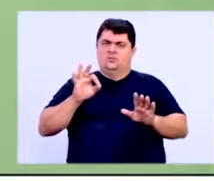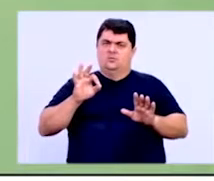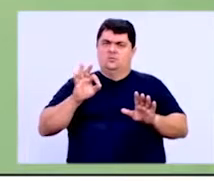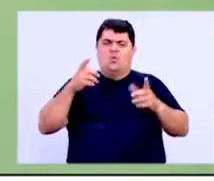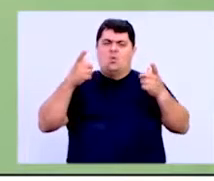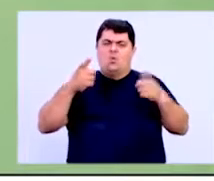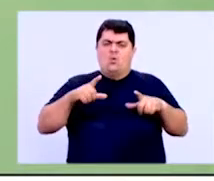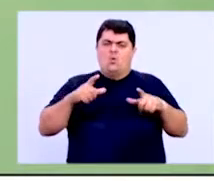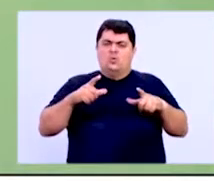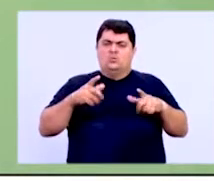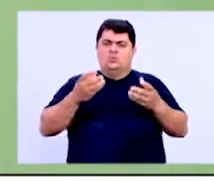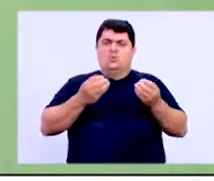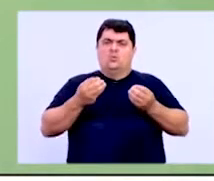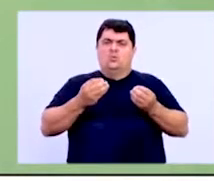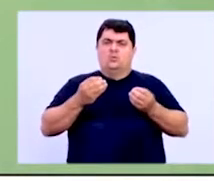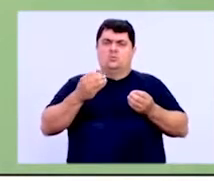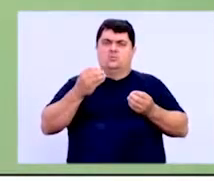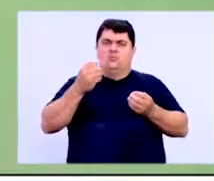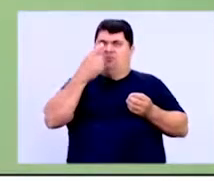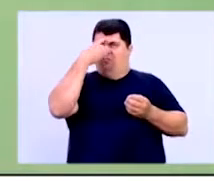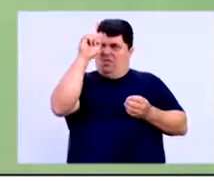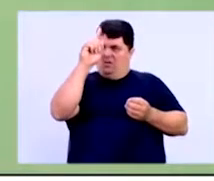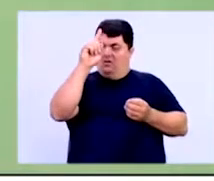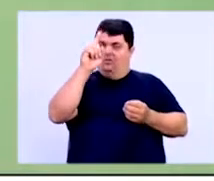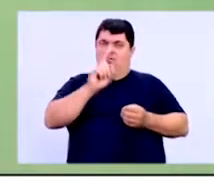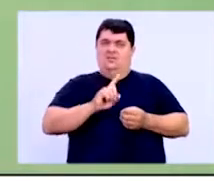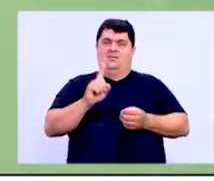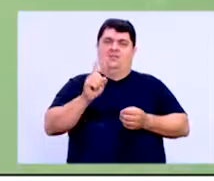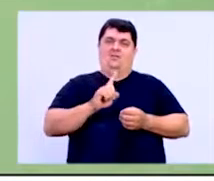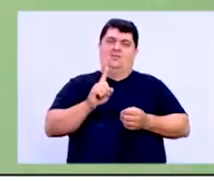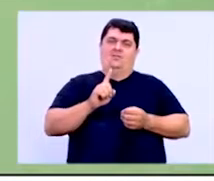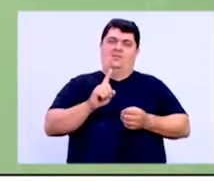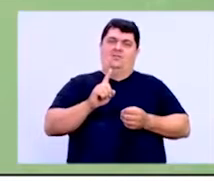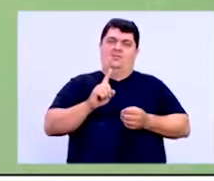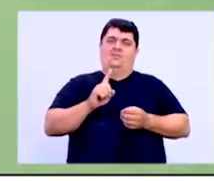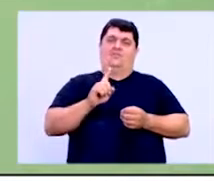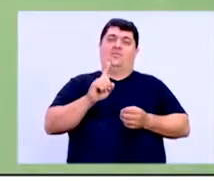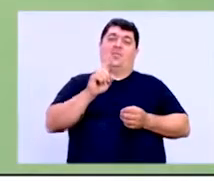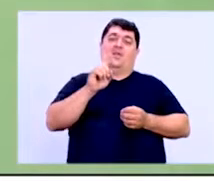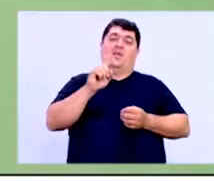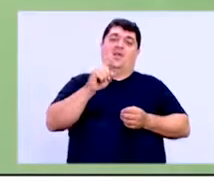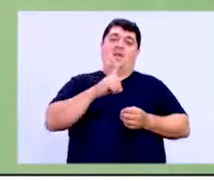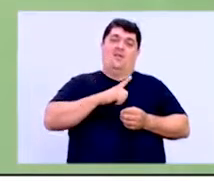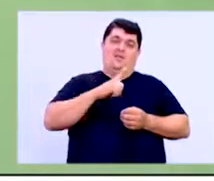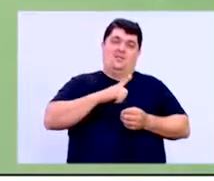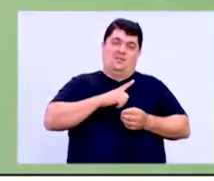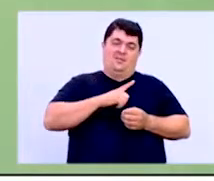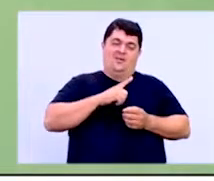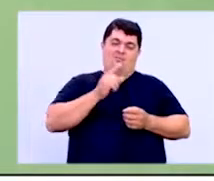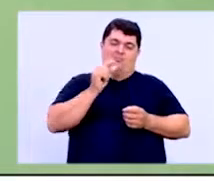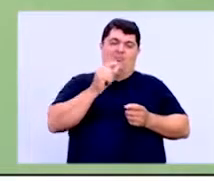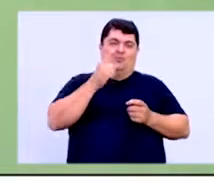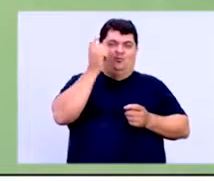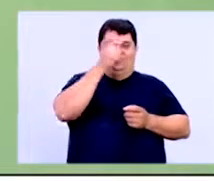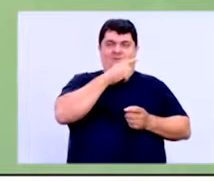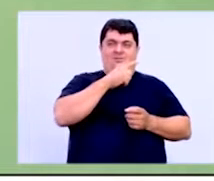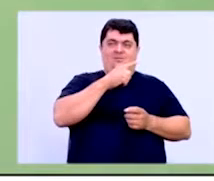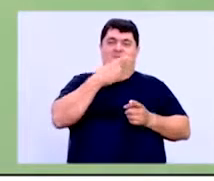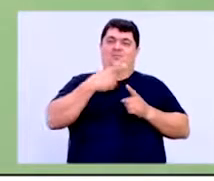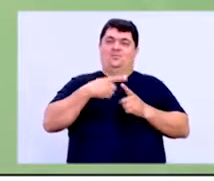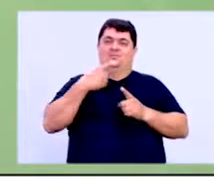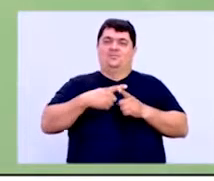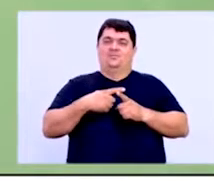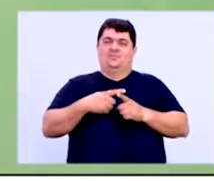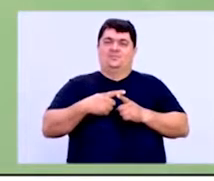de onde você vai tirar? Da sua cabeça? Não, aí vem um pouco a complicação, né?